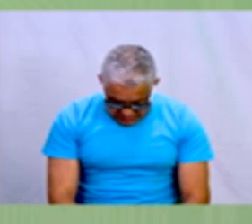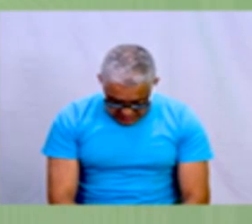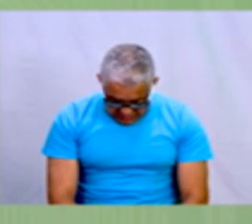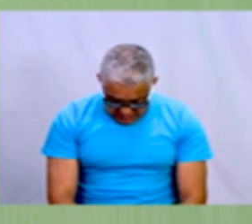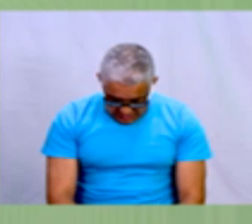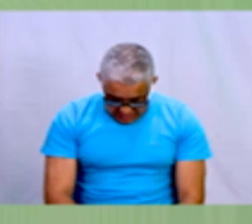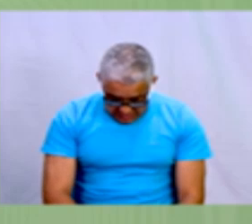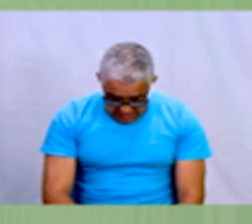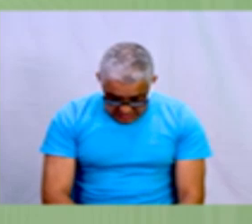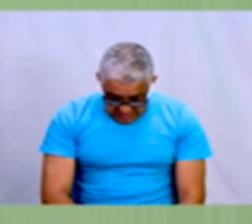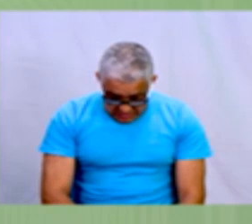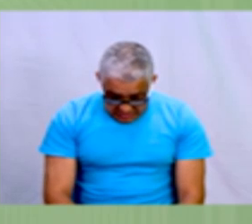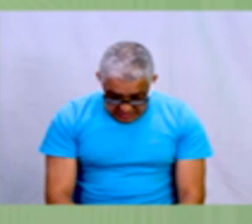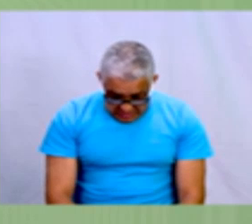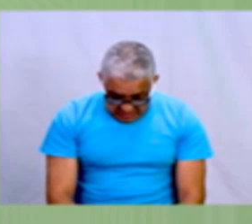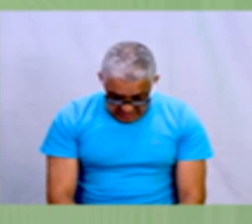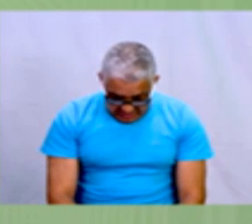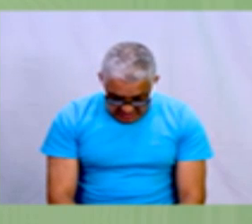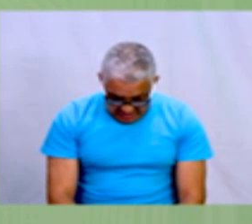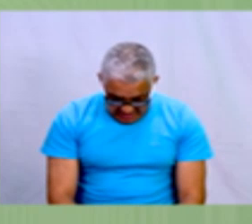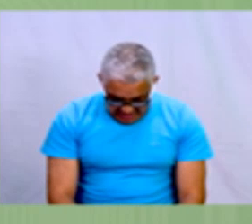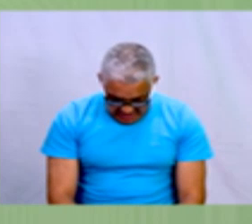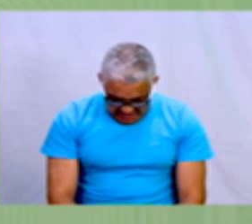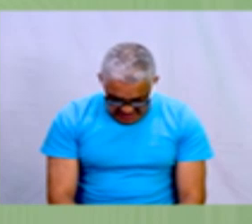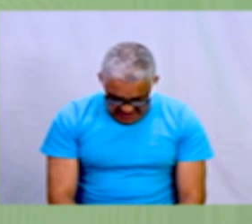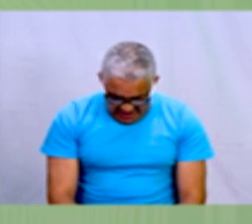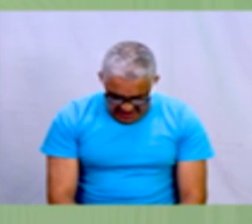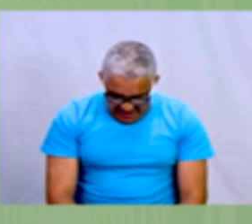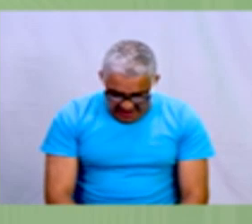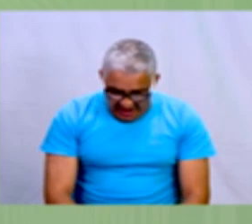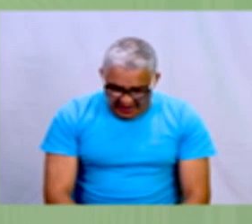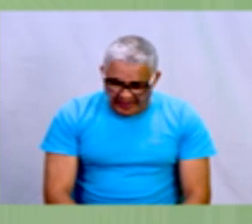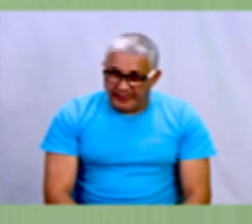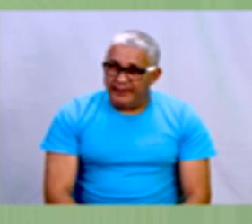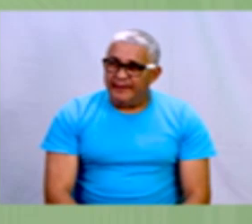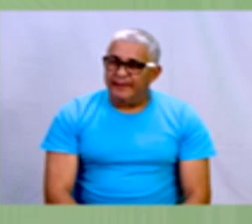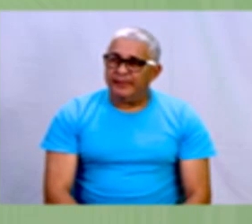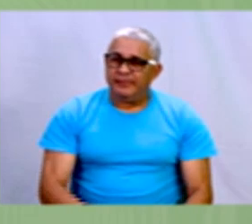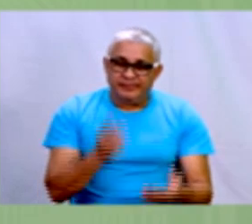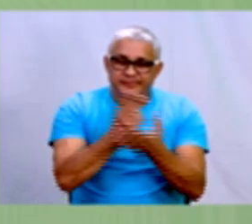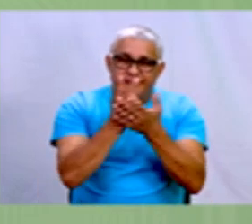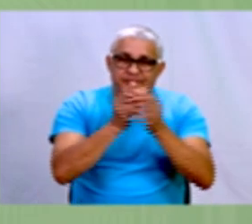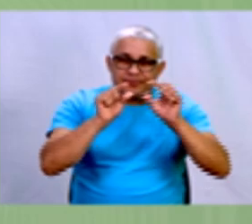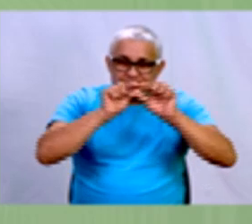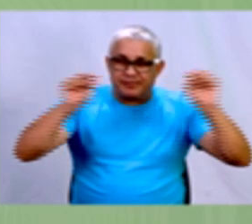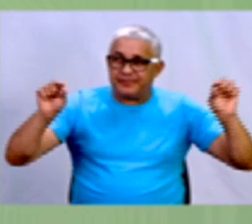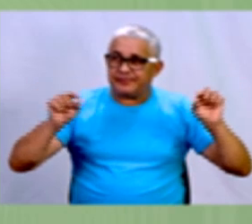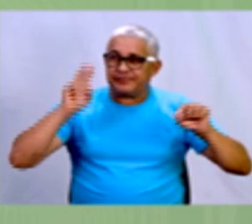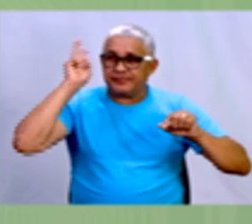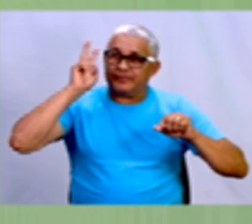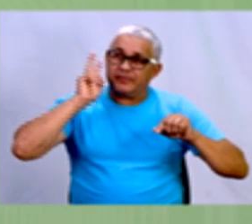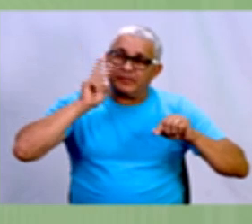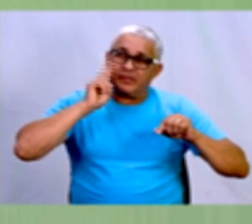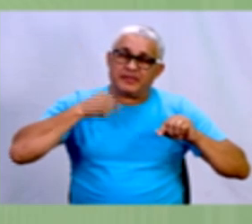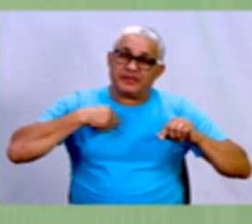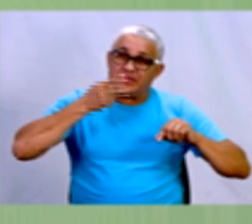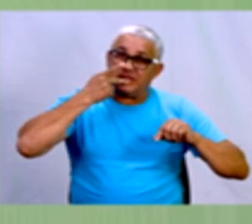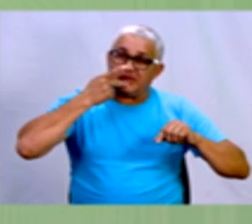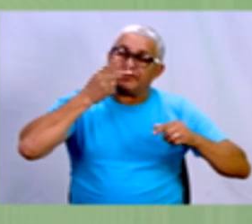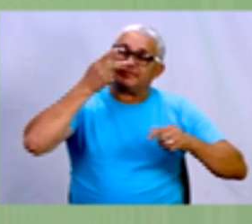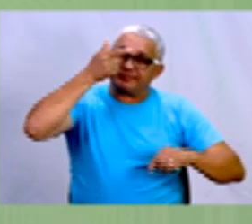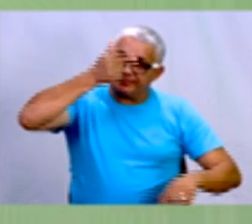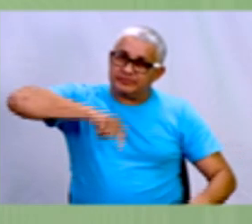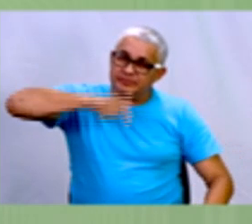1,104081, que está aqui, tá? Isso menos 1. Aqui embaixo a gente vai fazer a mesma coisa. Se a gente, lembra que eu falei para vocês que repete